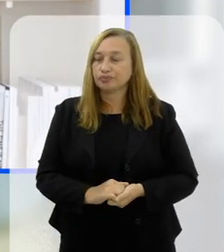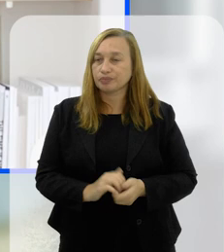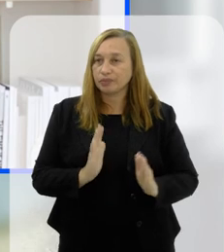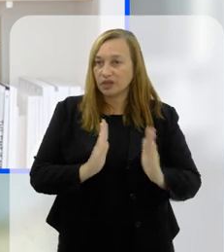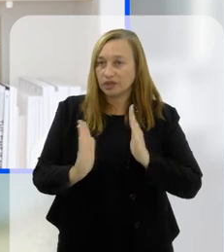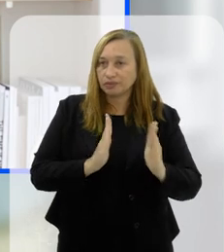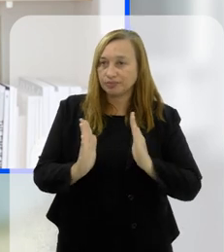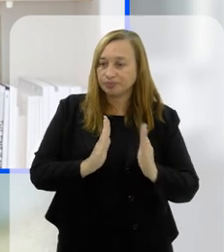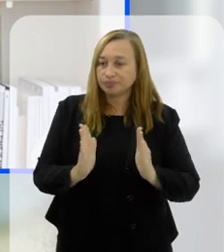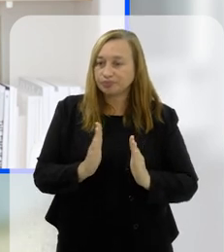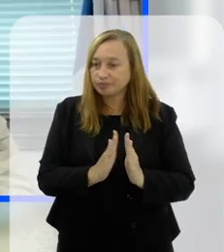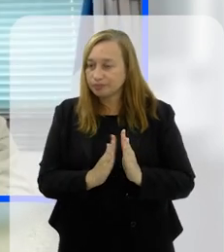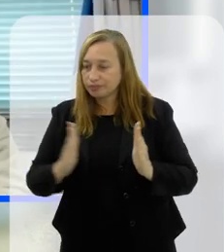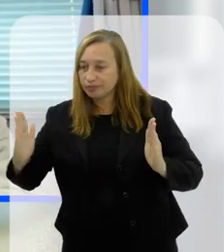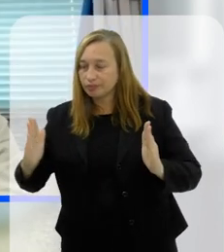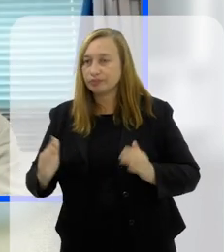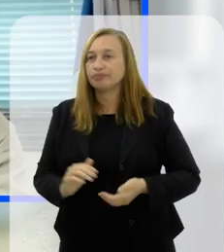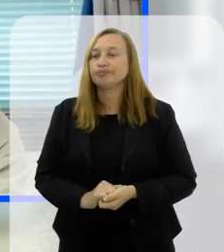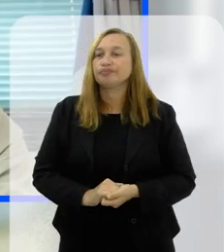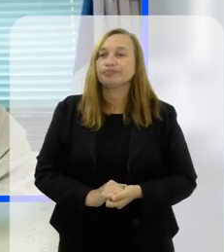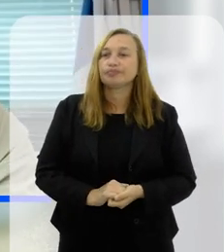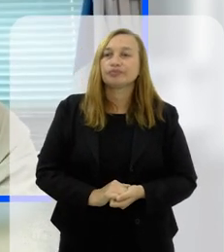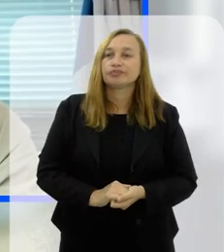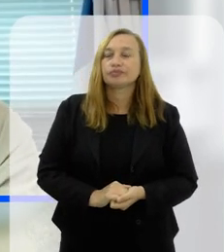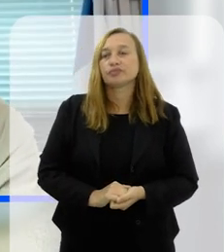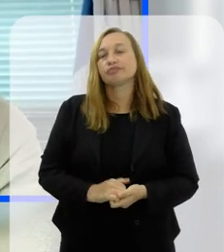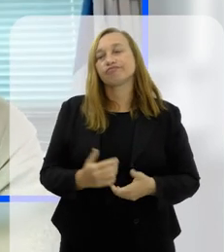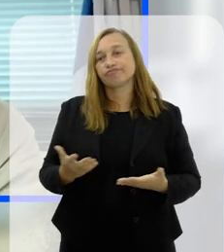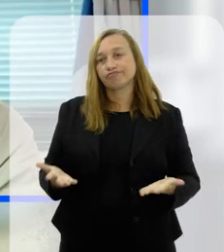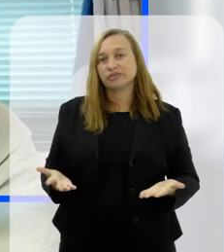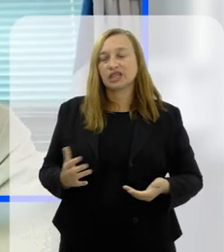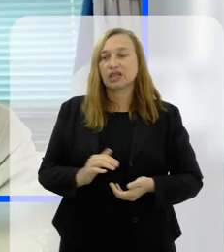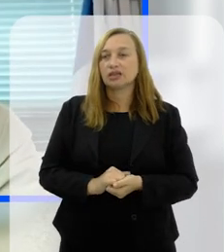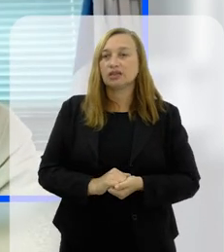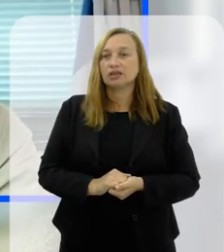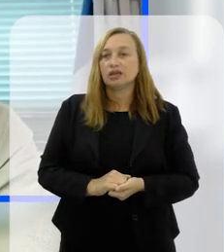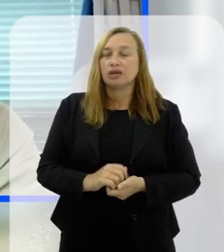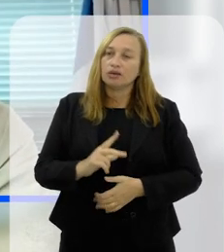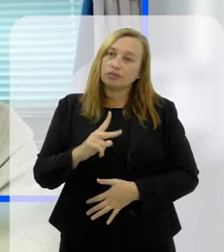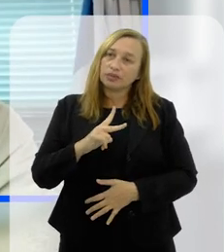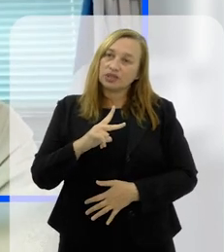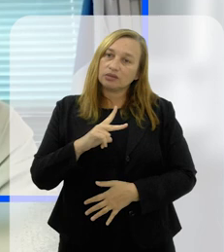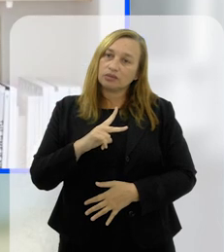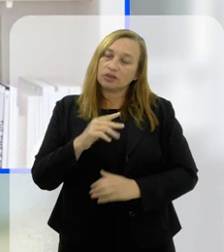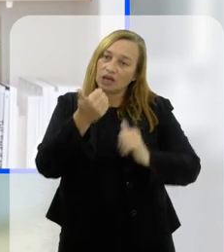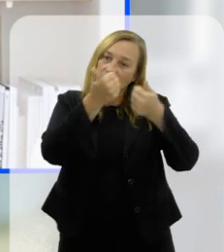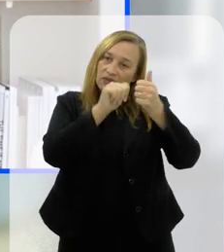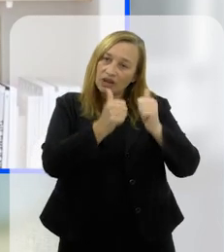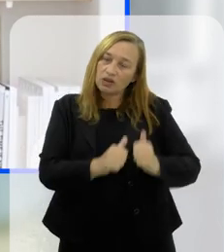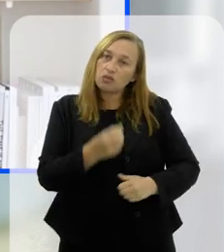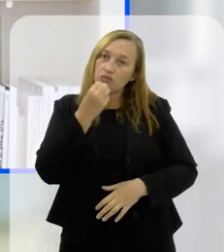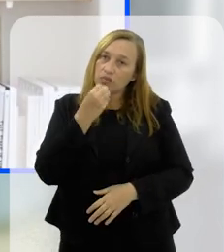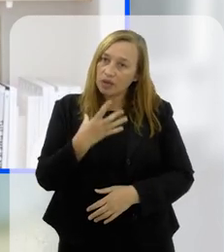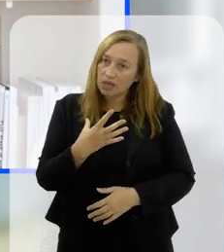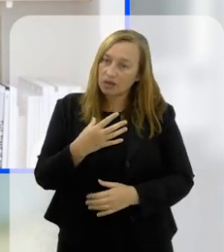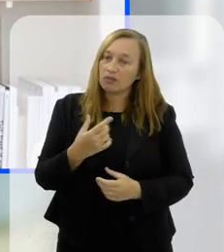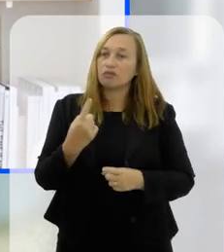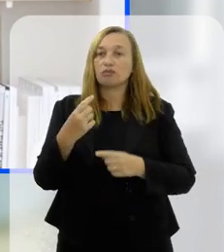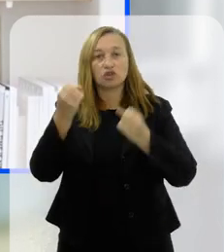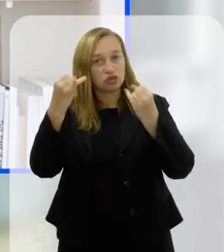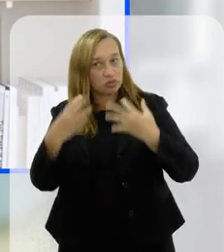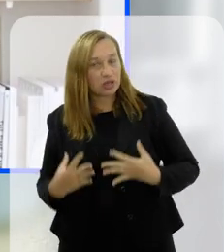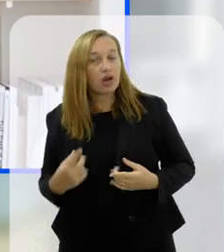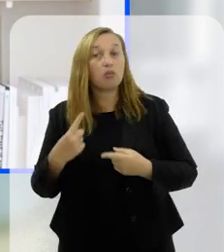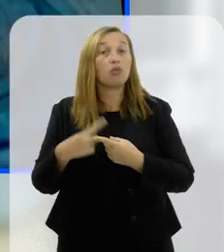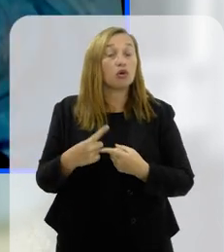e longo prazo bom eu assim Eu particularmente avalio bem vou